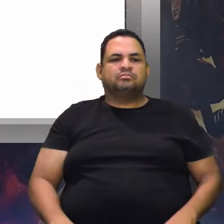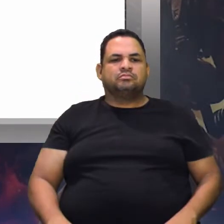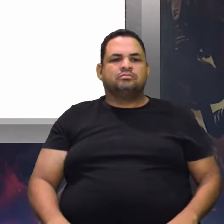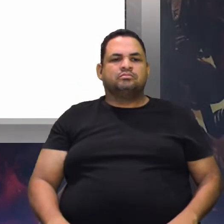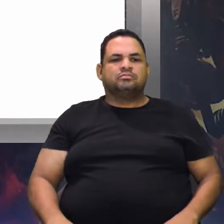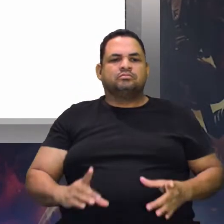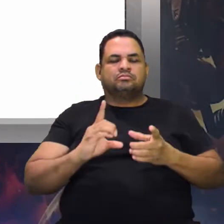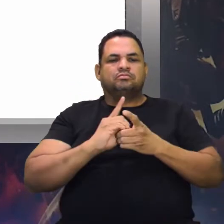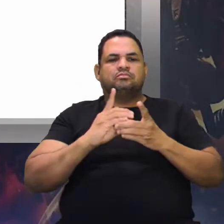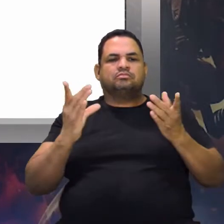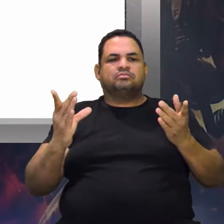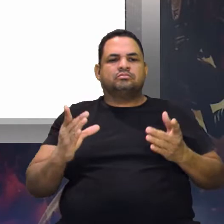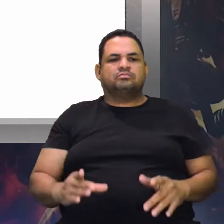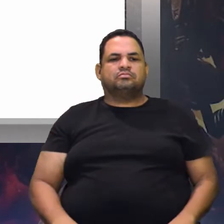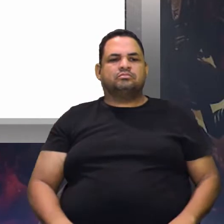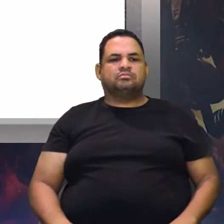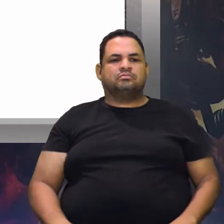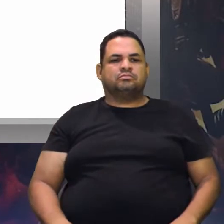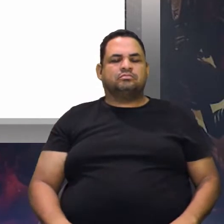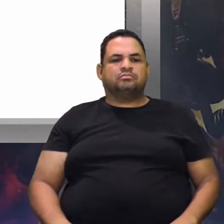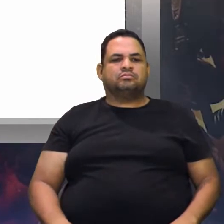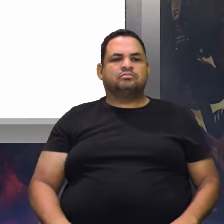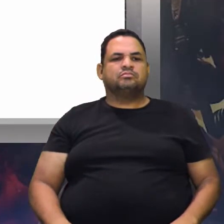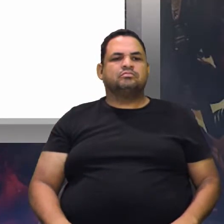cracia, kratia,